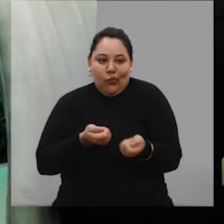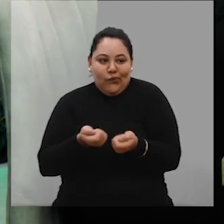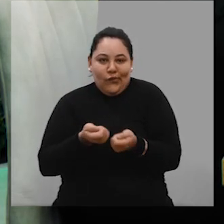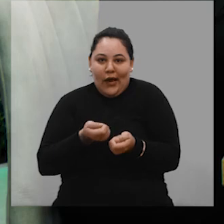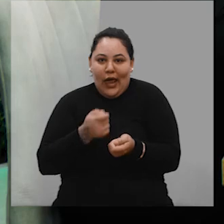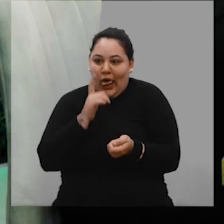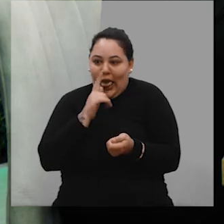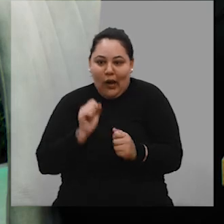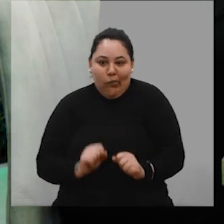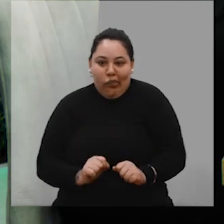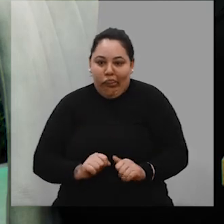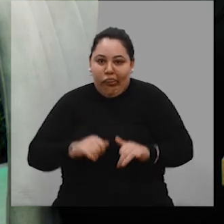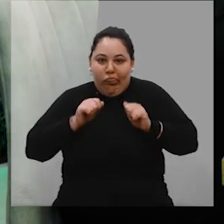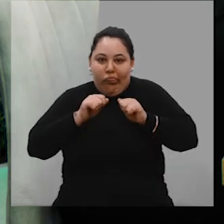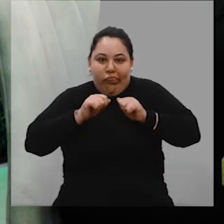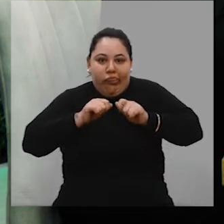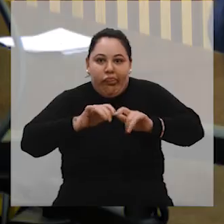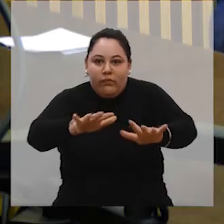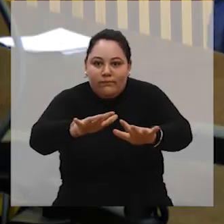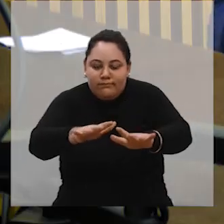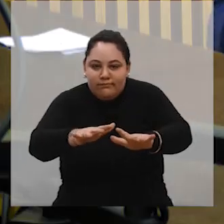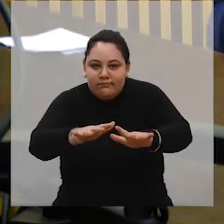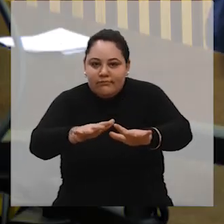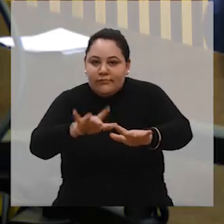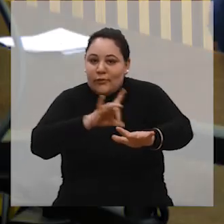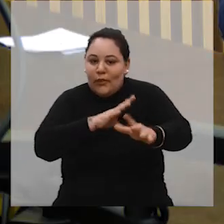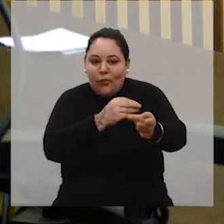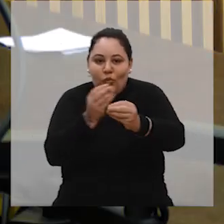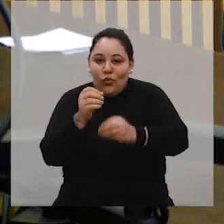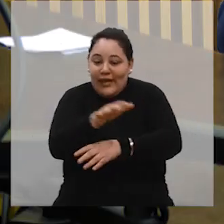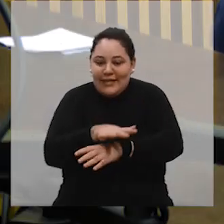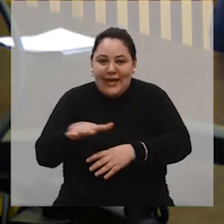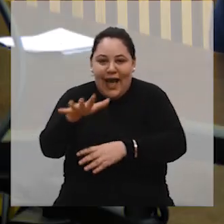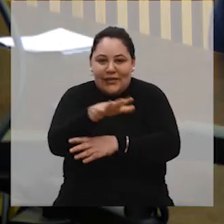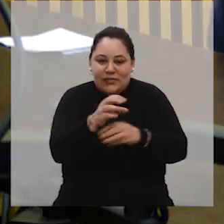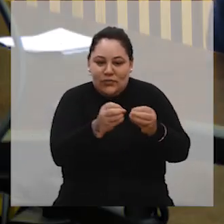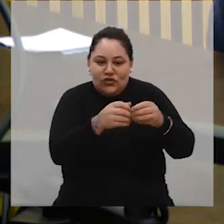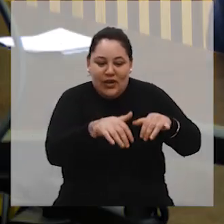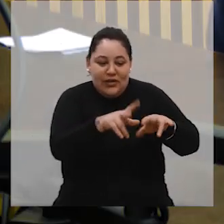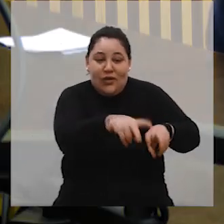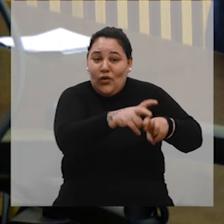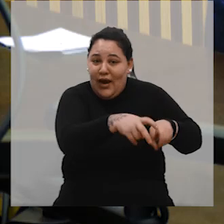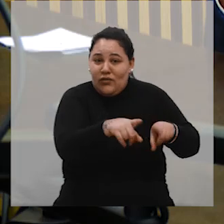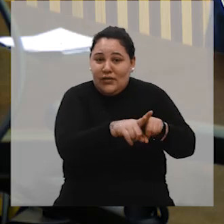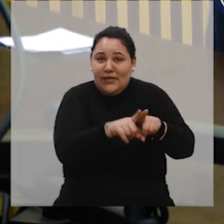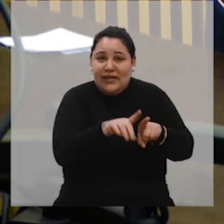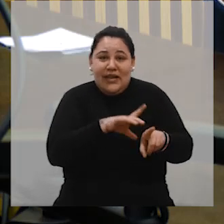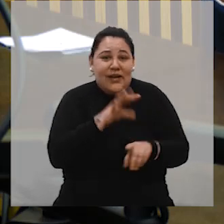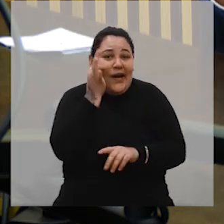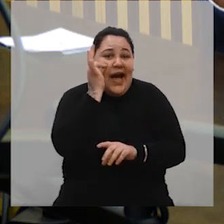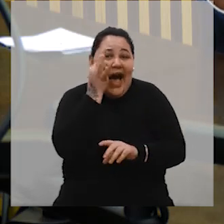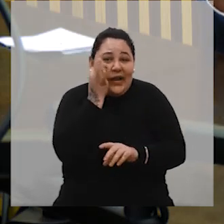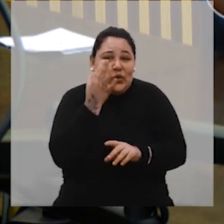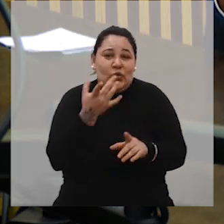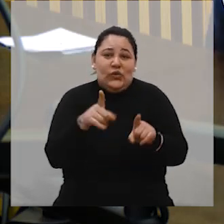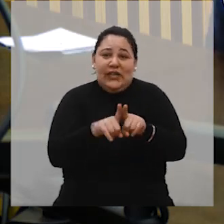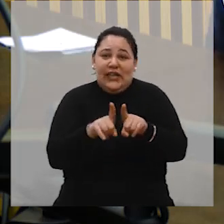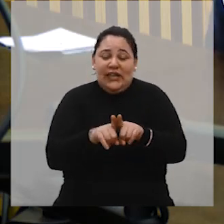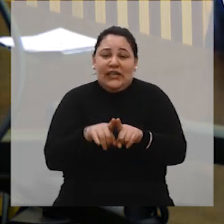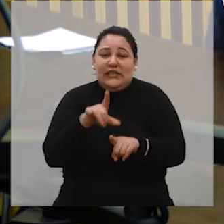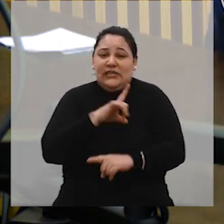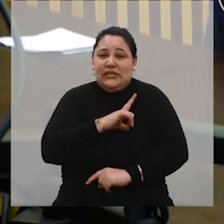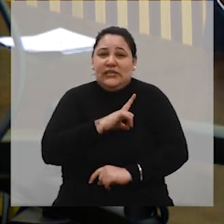veio, ela levou tudo. Então, assim, a gente tem muitas áreas rurais, onde a gente tem ratos, onde a gente tem